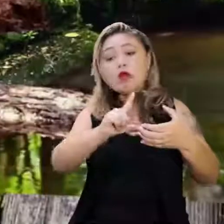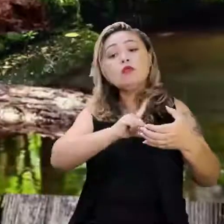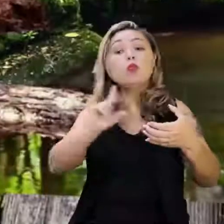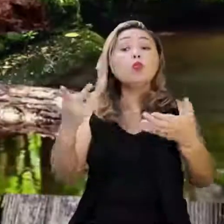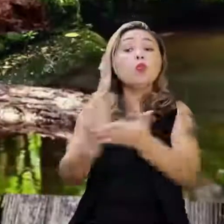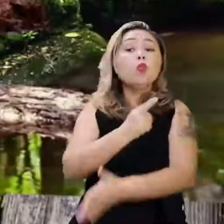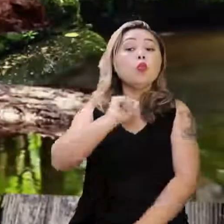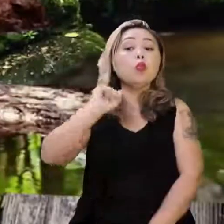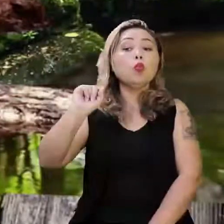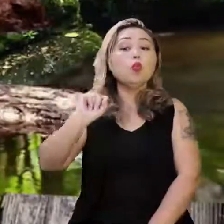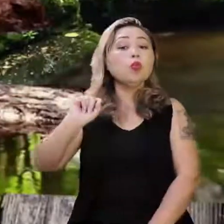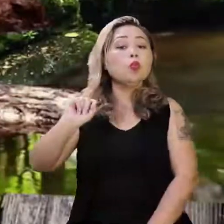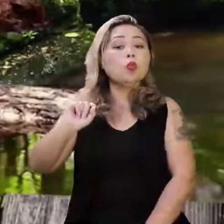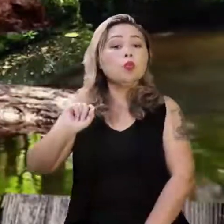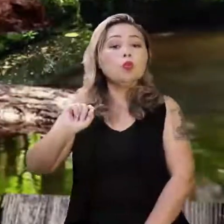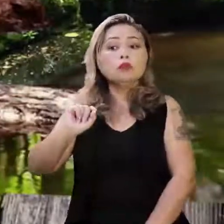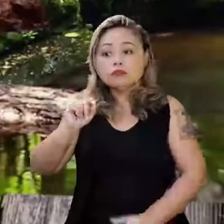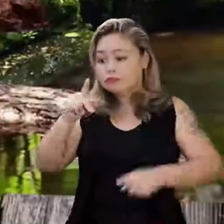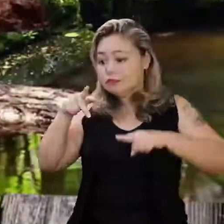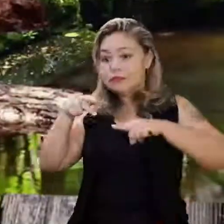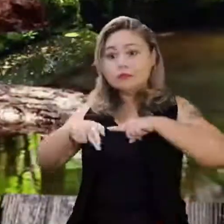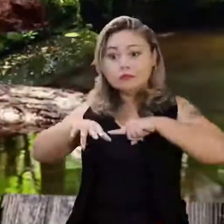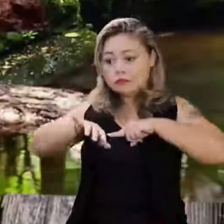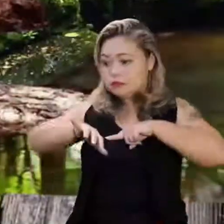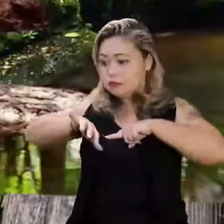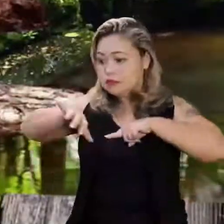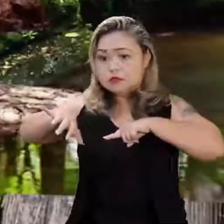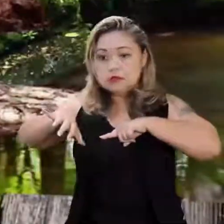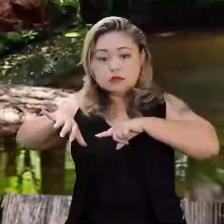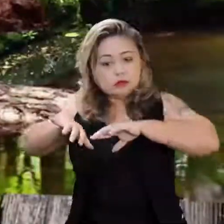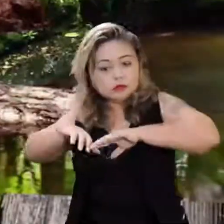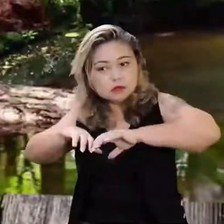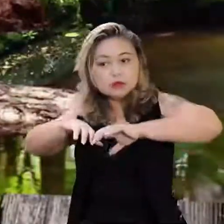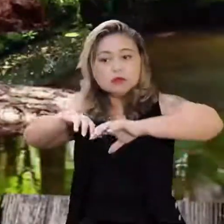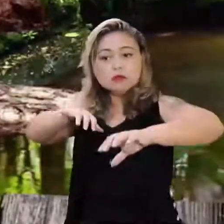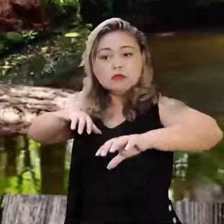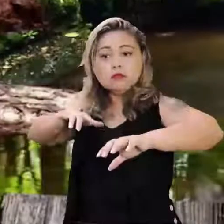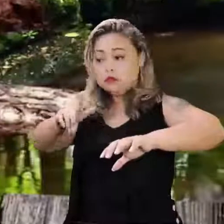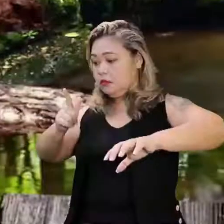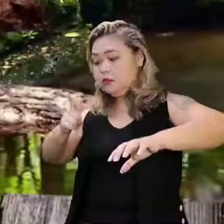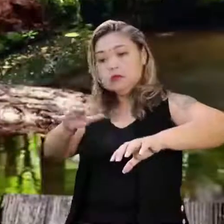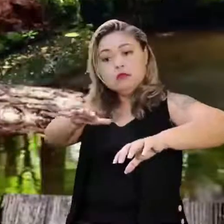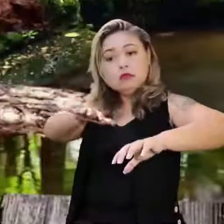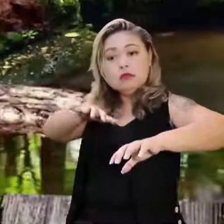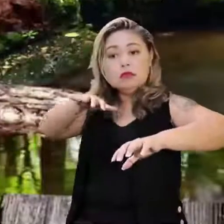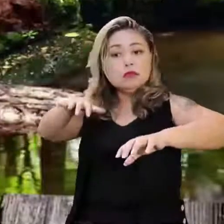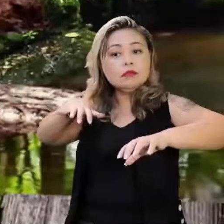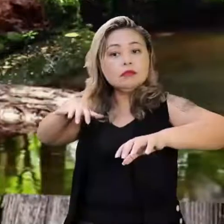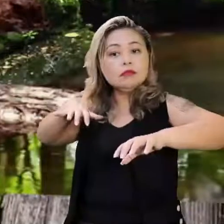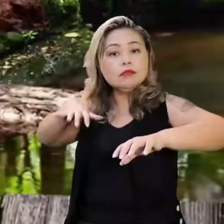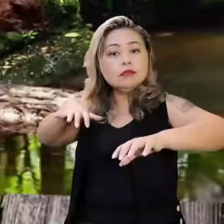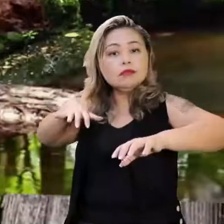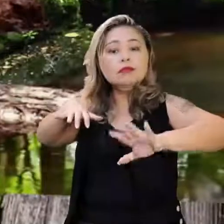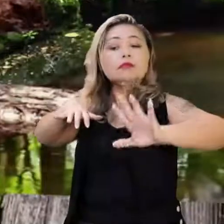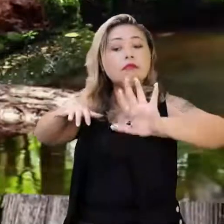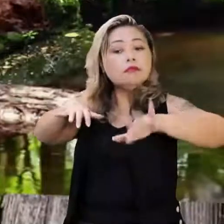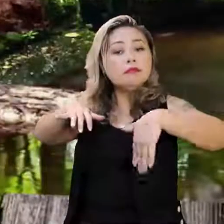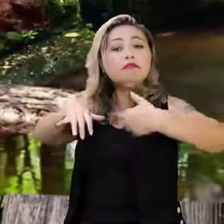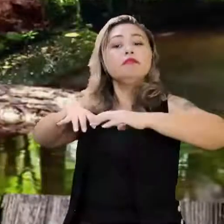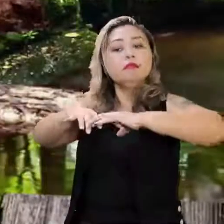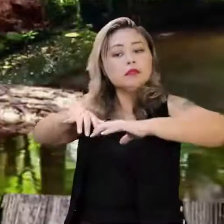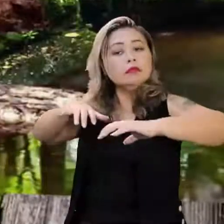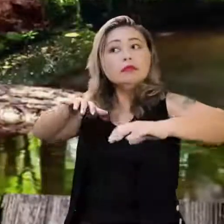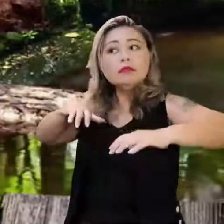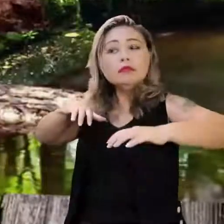habitualmente vai acontecer uma ruptura ou um isolamento geográfico. Gente, esse